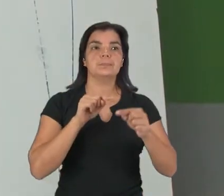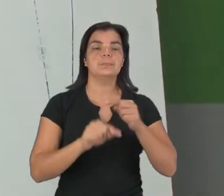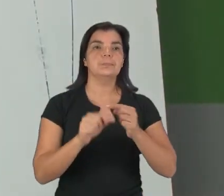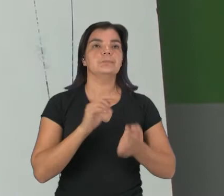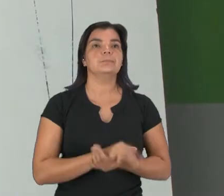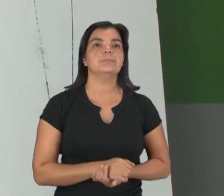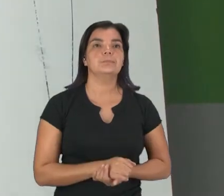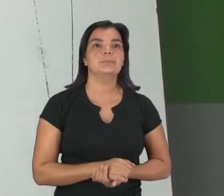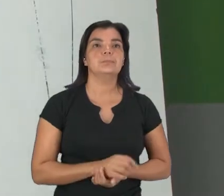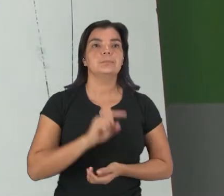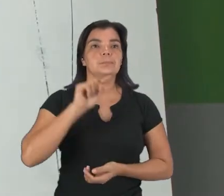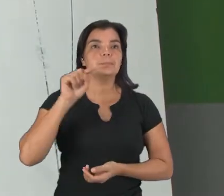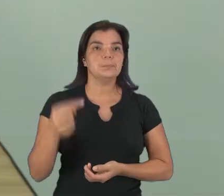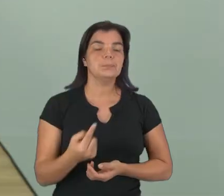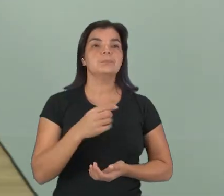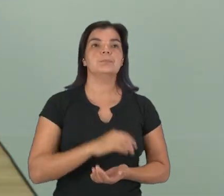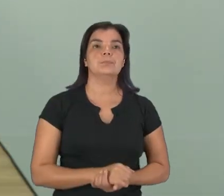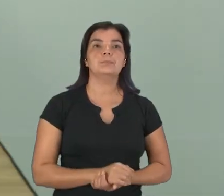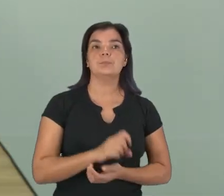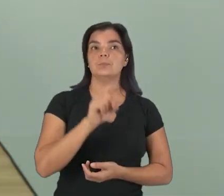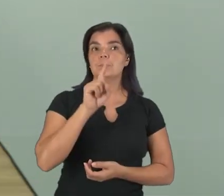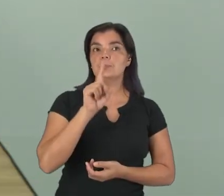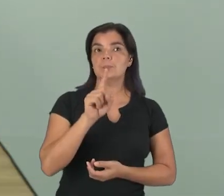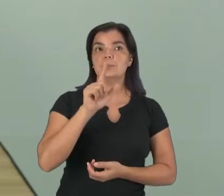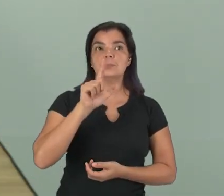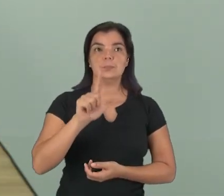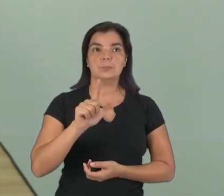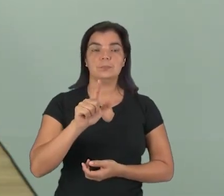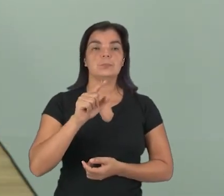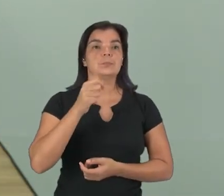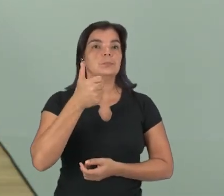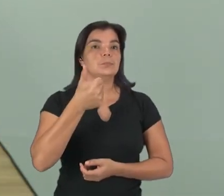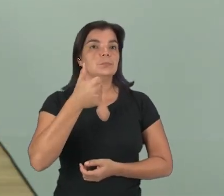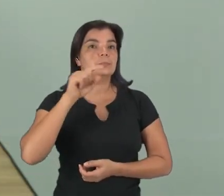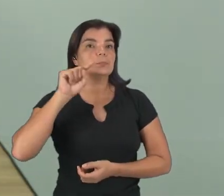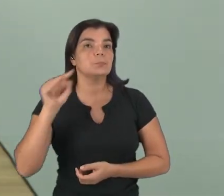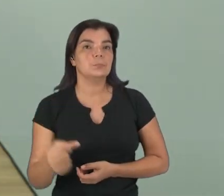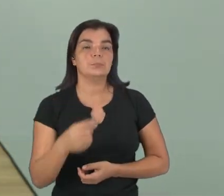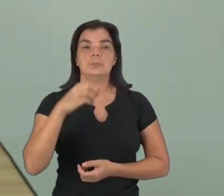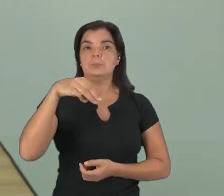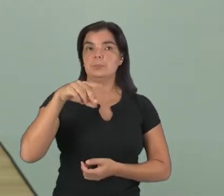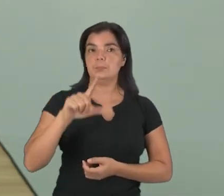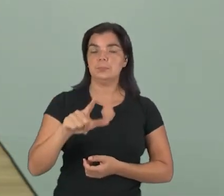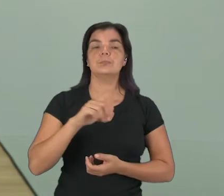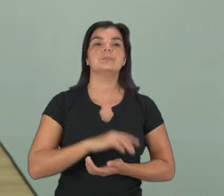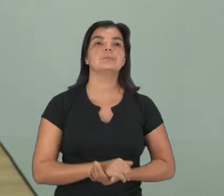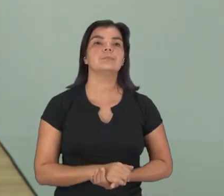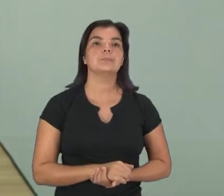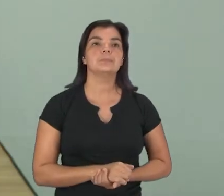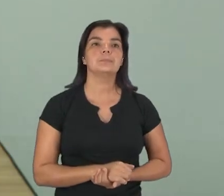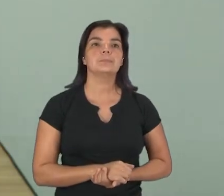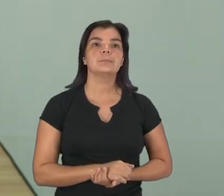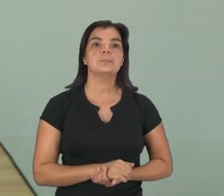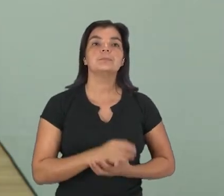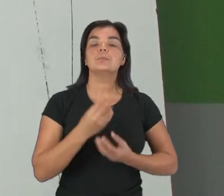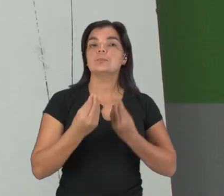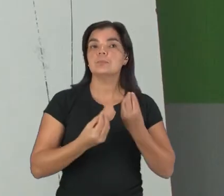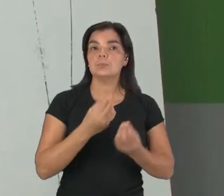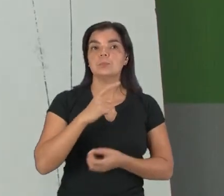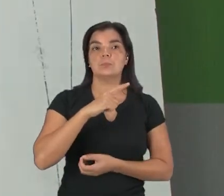divisão. Dividir por 1000, porque 1 litro corresponde a 1000 mililitros, a 1000 ml. E como eu